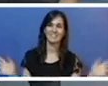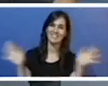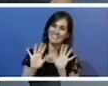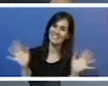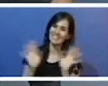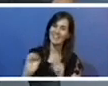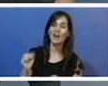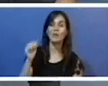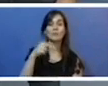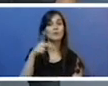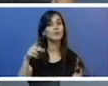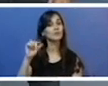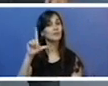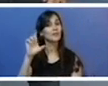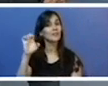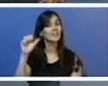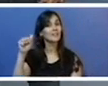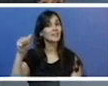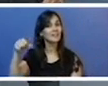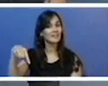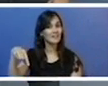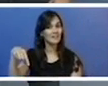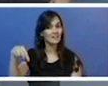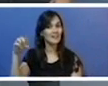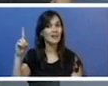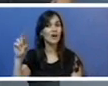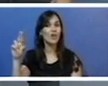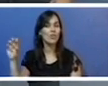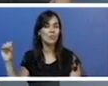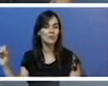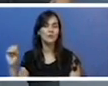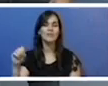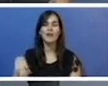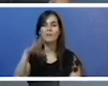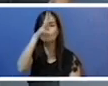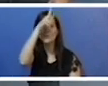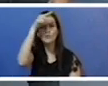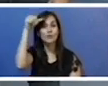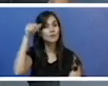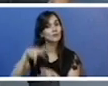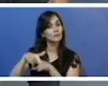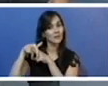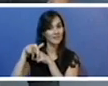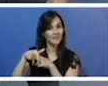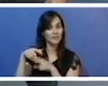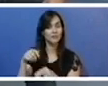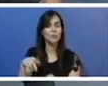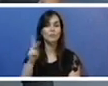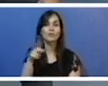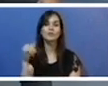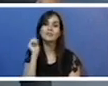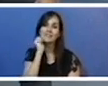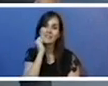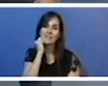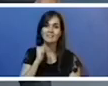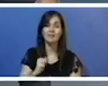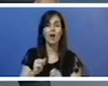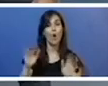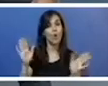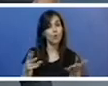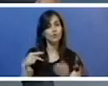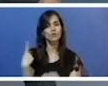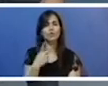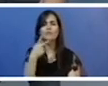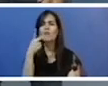Olá, eu sou o Leandro, eu sou professor de Ciências da Secretaria Municipal de Educação de Barretos. Nessa aula eu vou falar sobre os